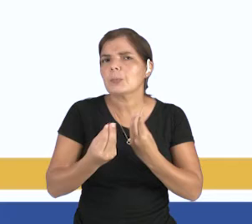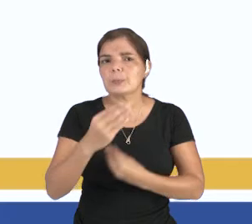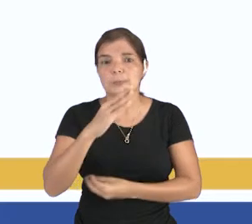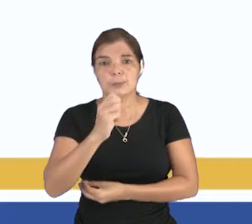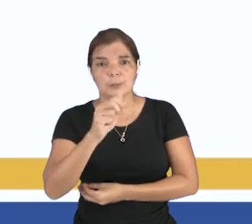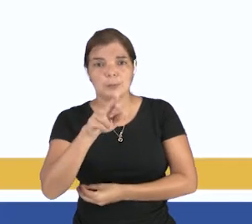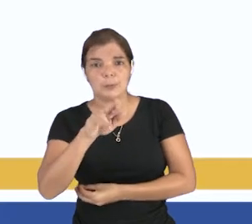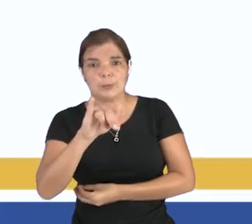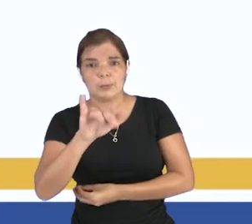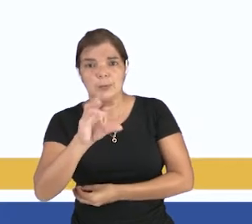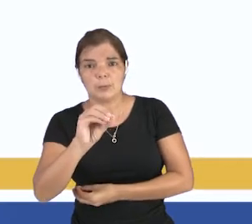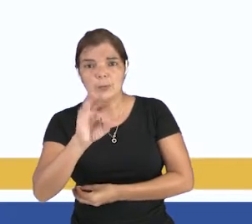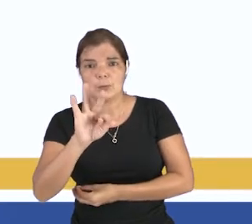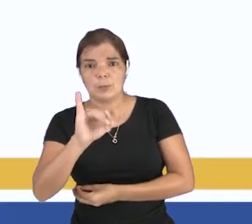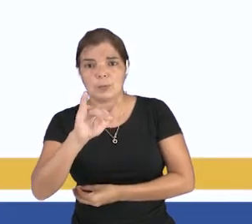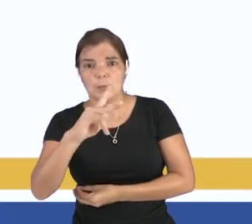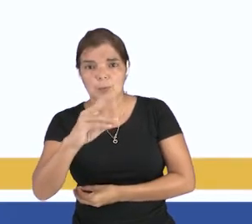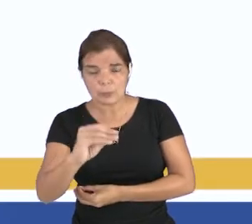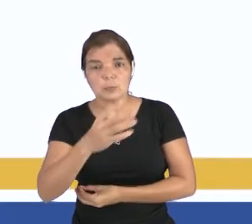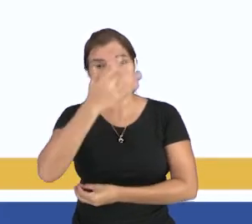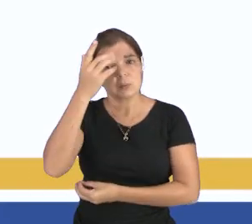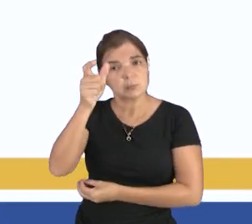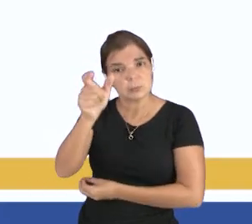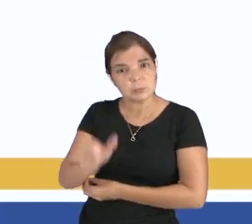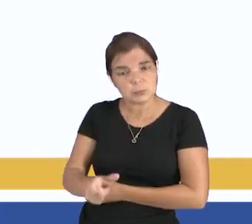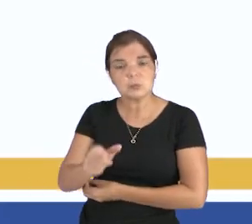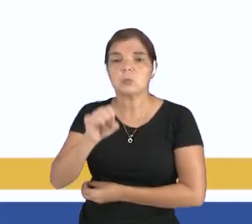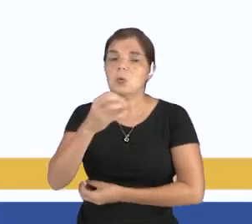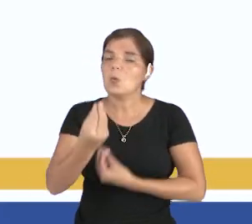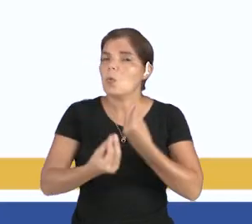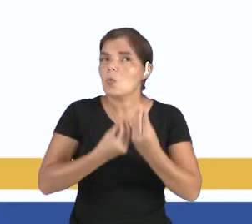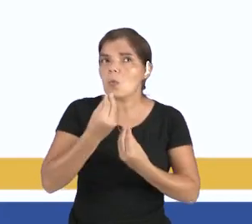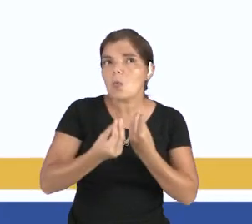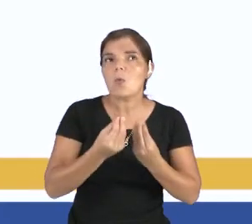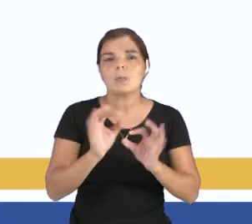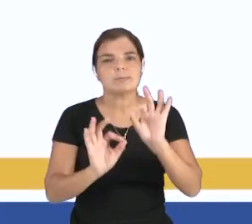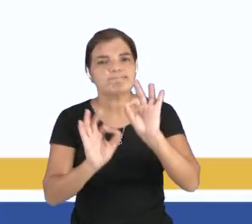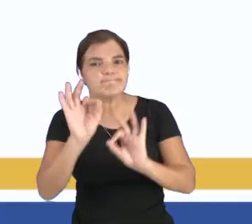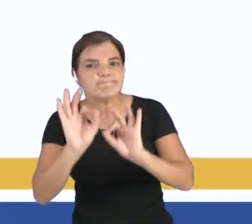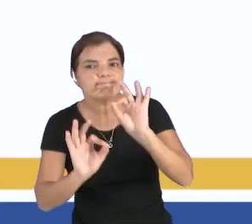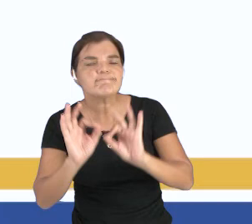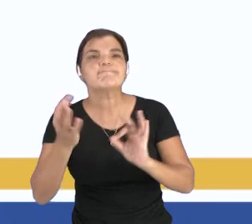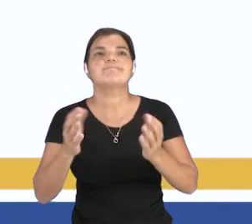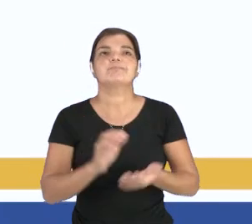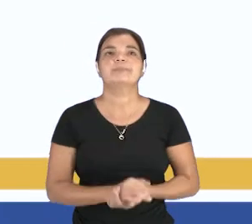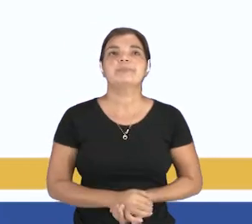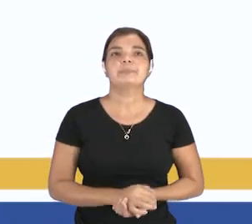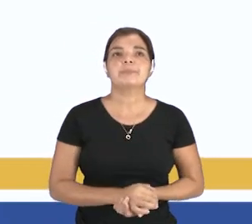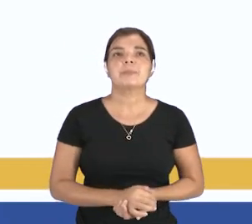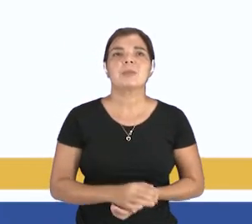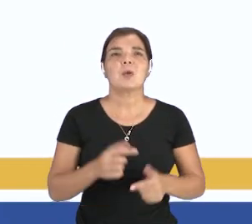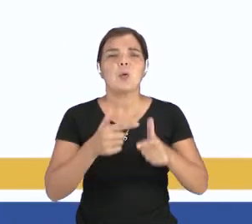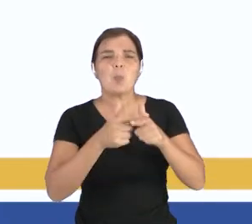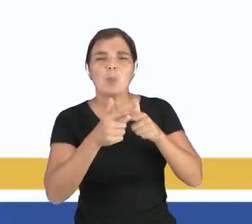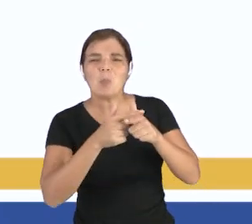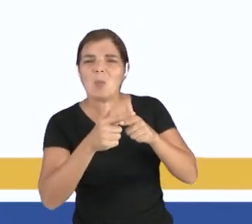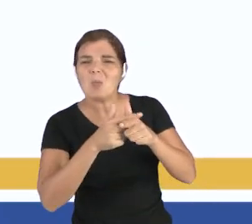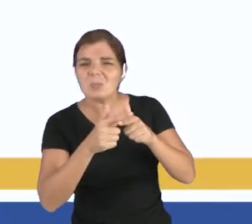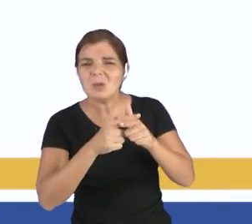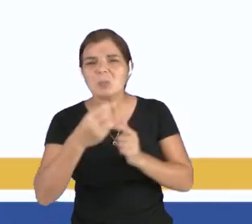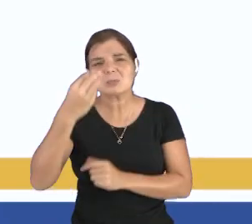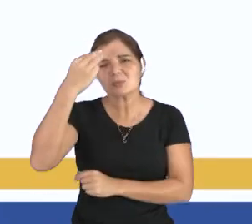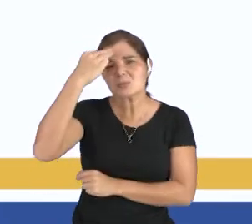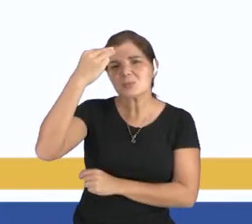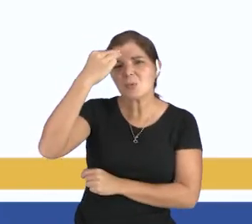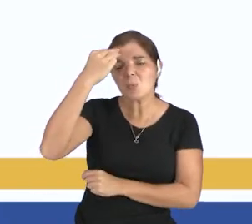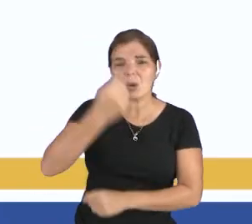Os complementares. O cariótipo, né, da pessoa, a malformação congênitas múltiplas, retardo mental, alteração